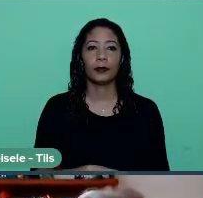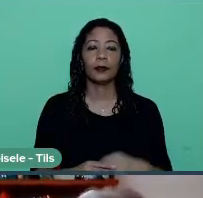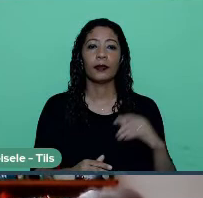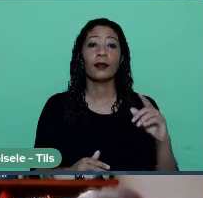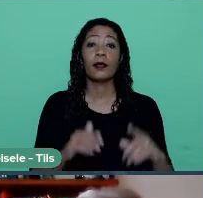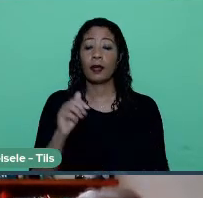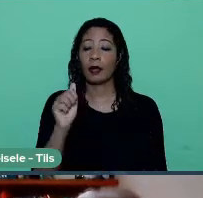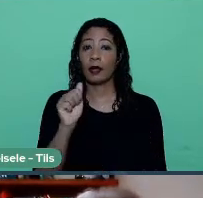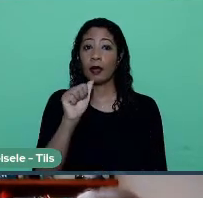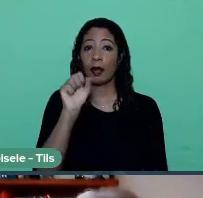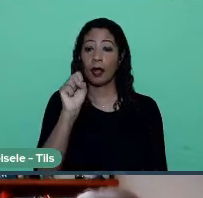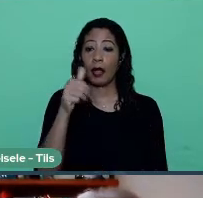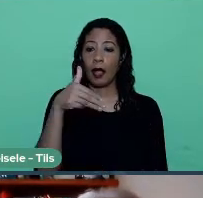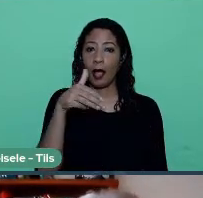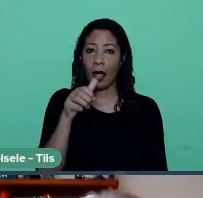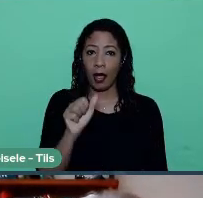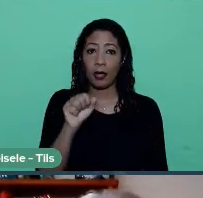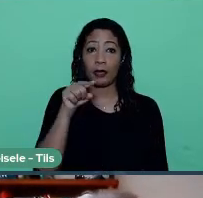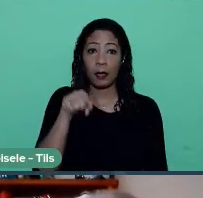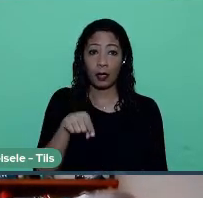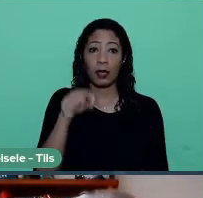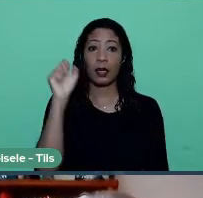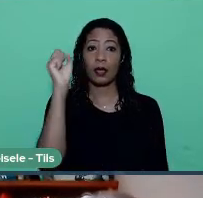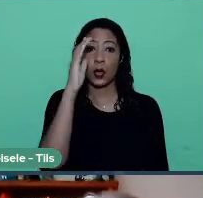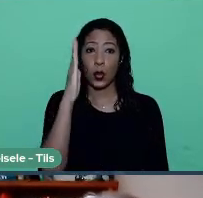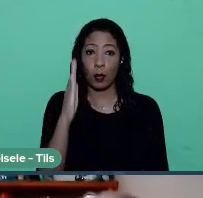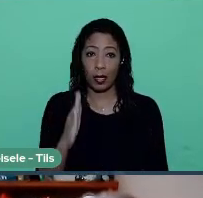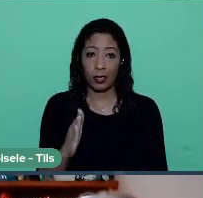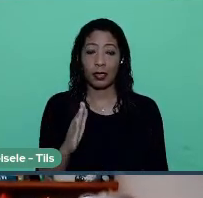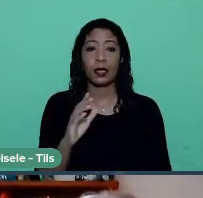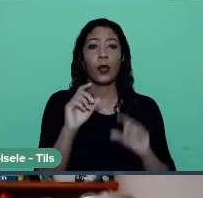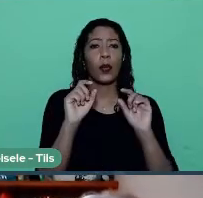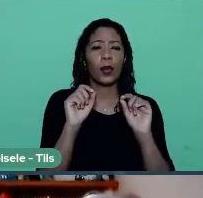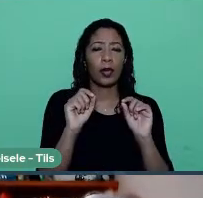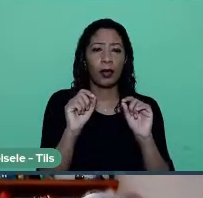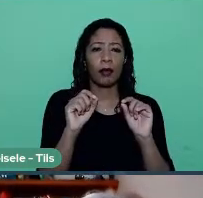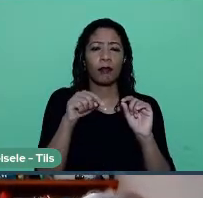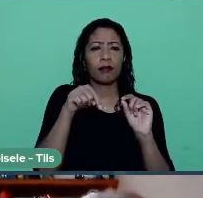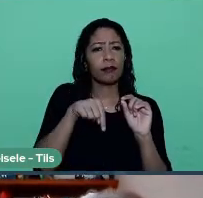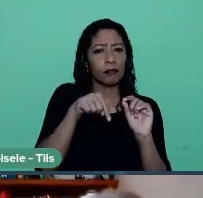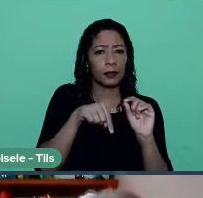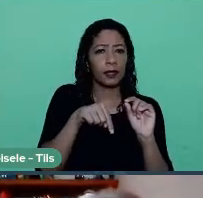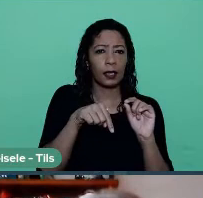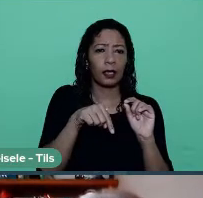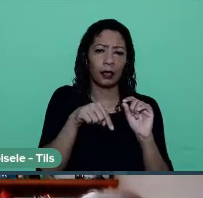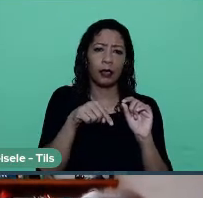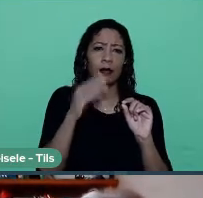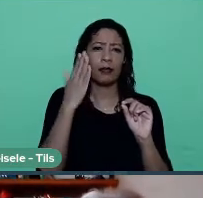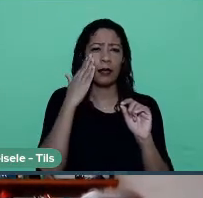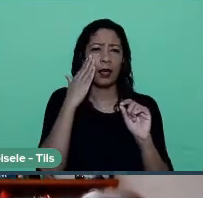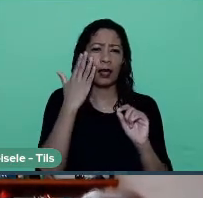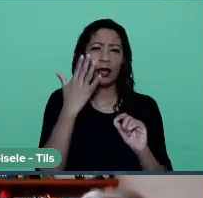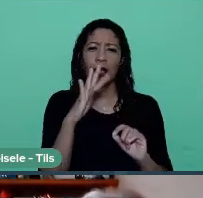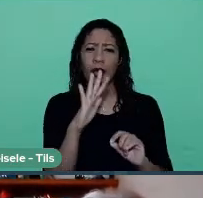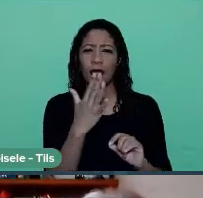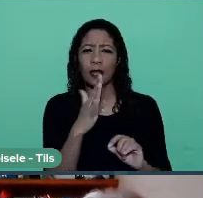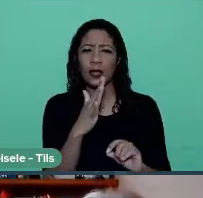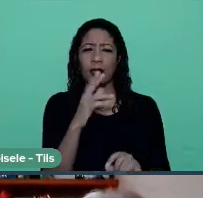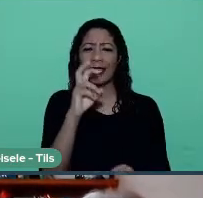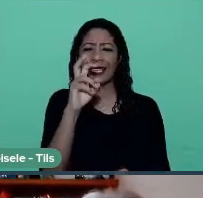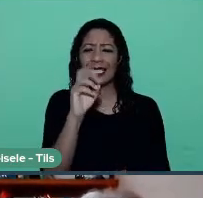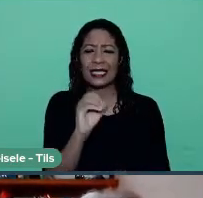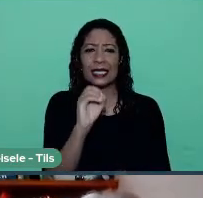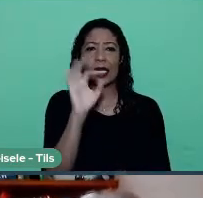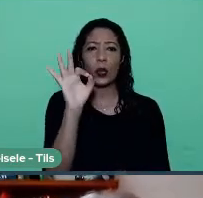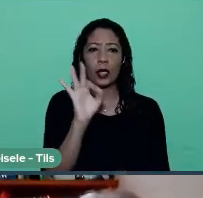do Brasil é subnotificada, né? Então, estima-se que, de maneira geral, no mundo, mas no Brasil, a gente estima que pelo menos 50%